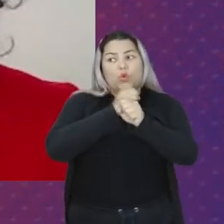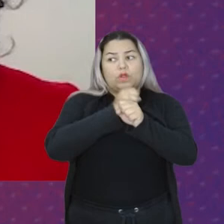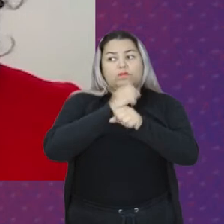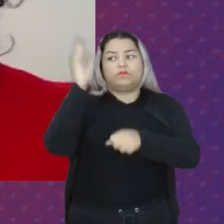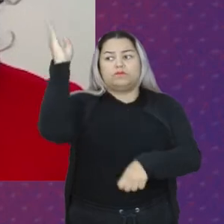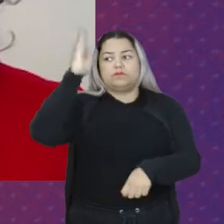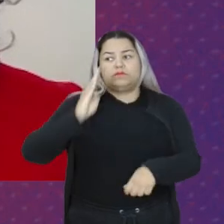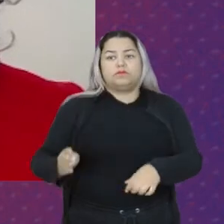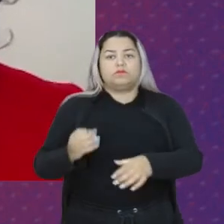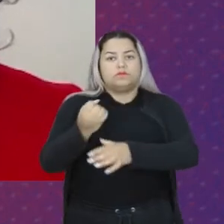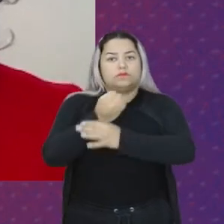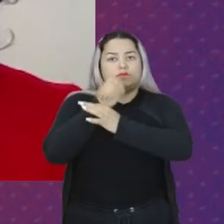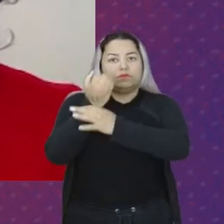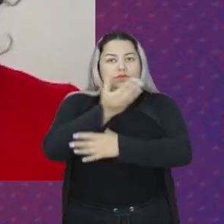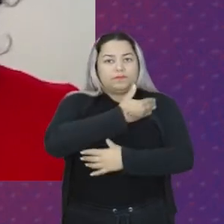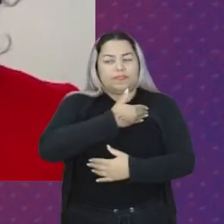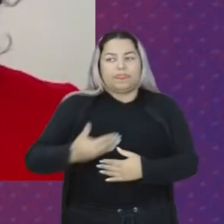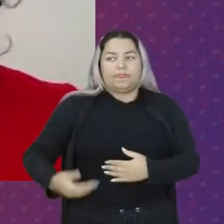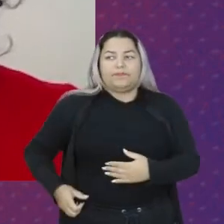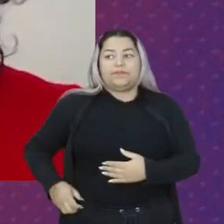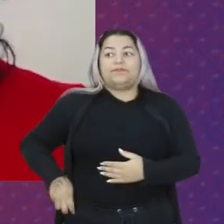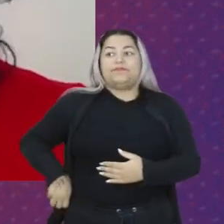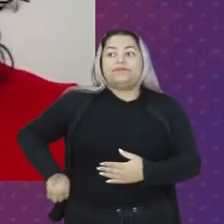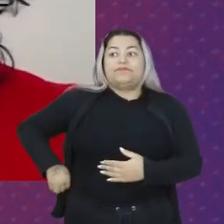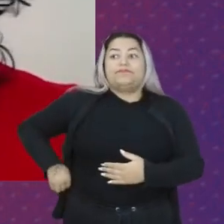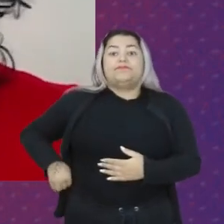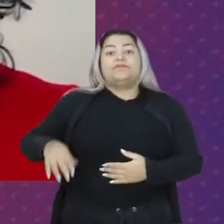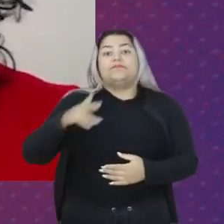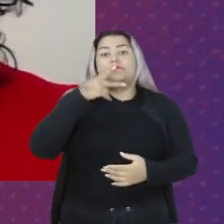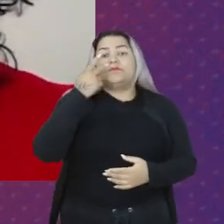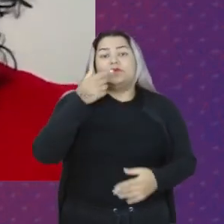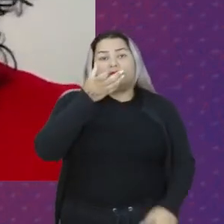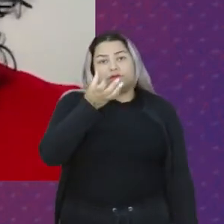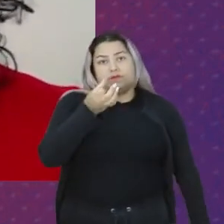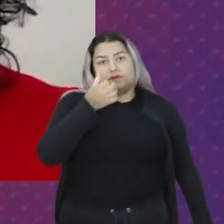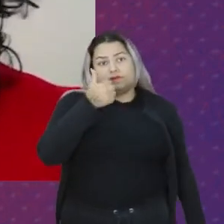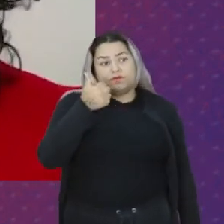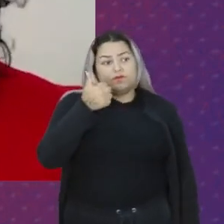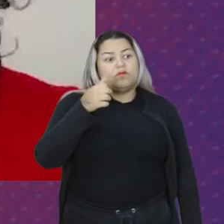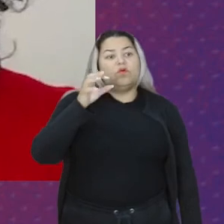Segurança Pública deu conta que